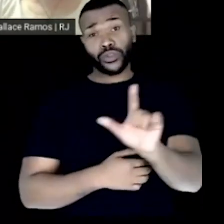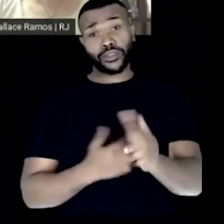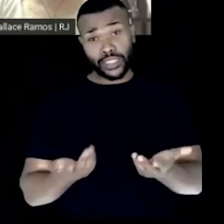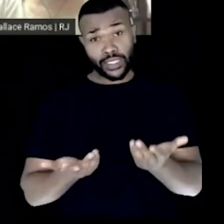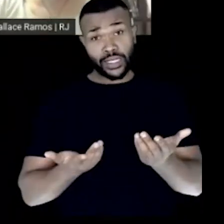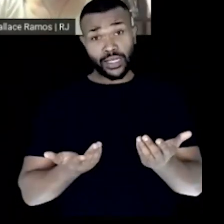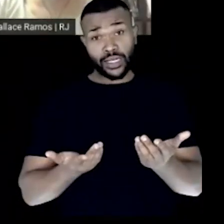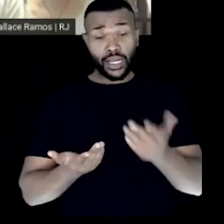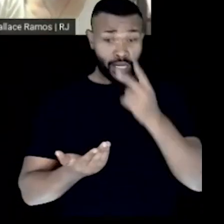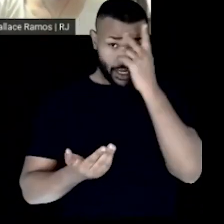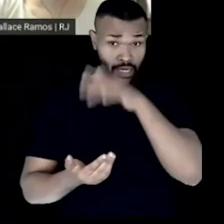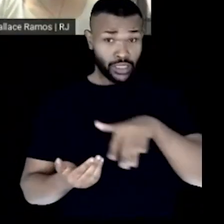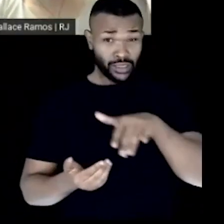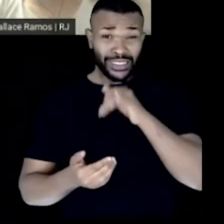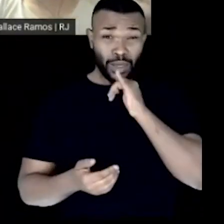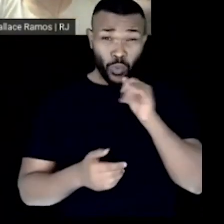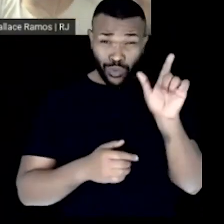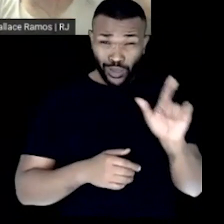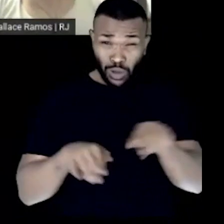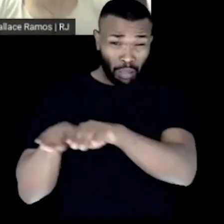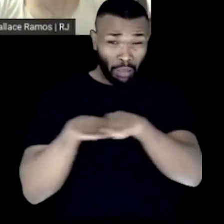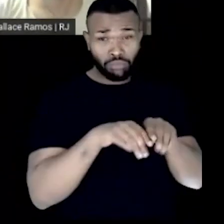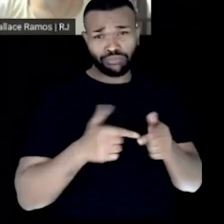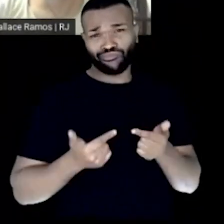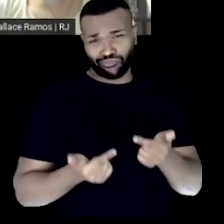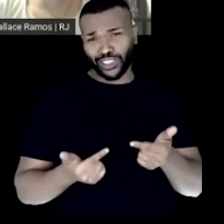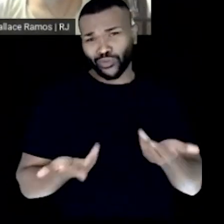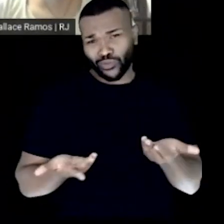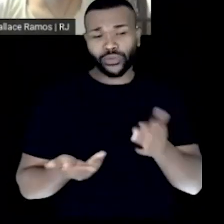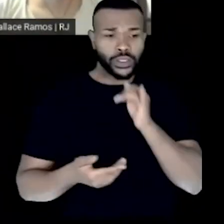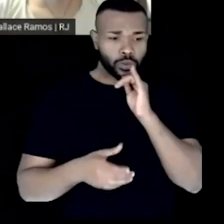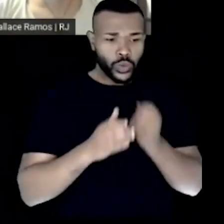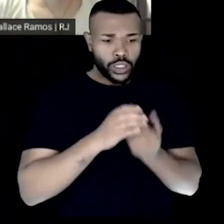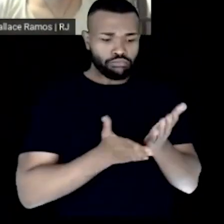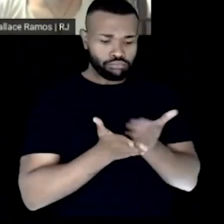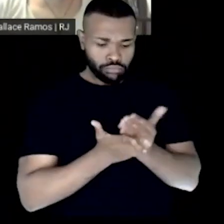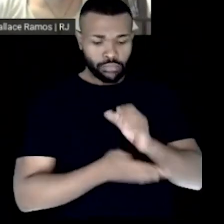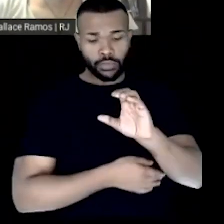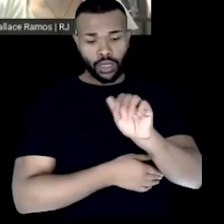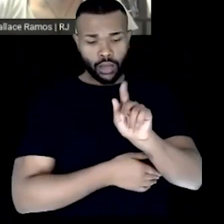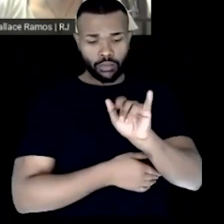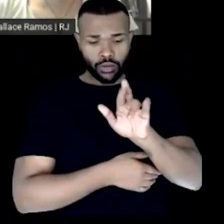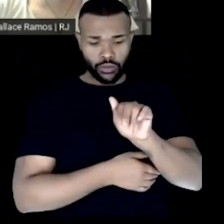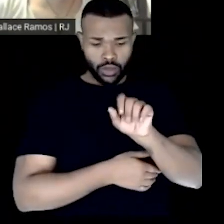para a literatura, porque quando todo mundo é igual, a literatura fica um saco. Então, de certa forma, quando eu fiz o Capivaras, a ideia